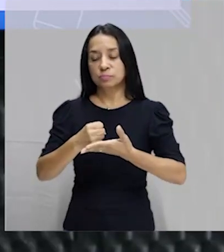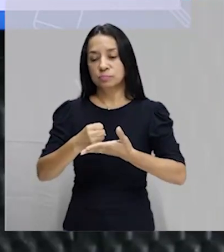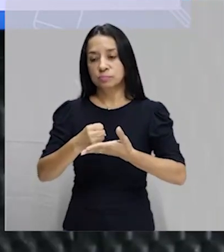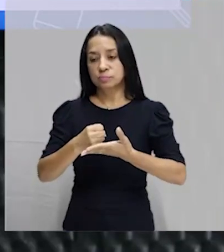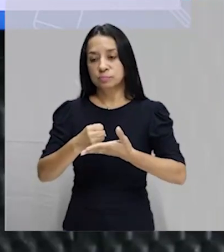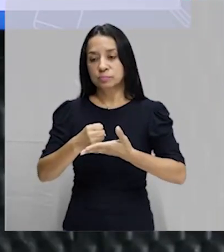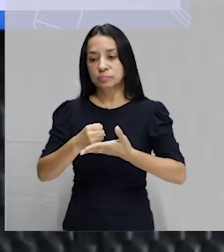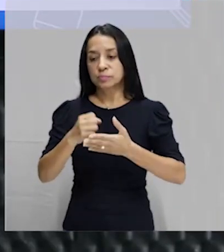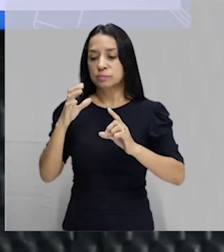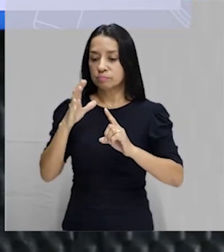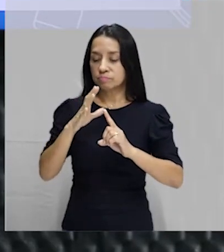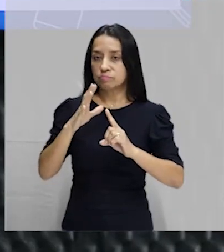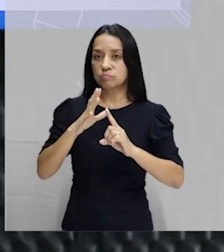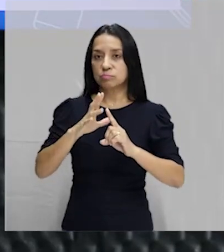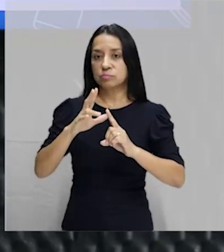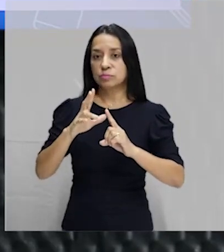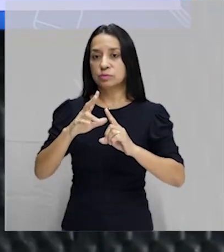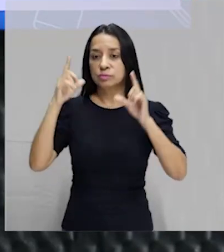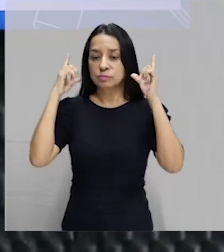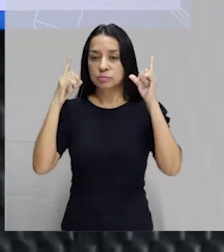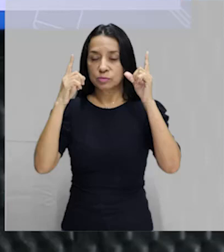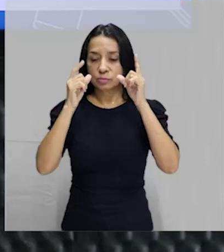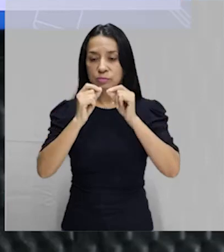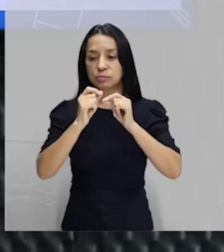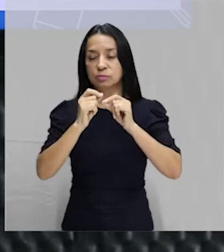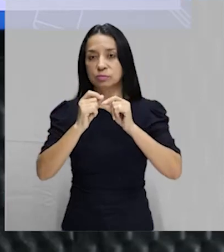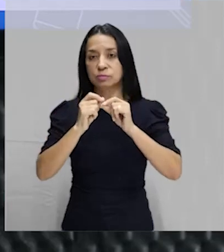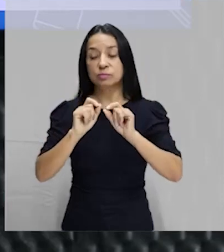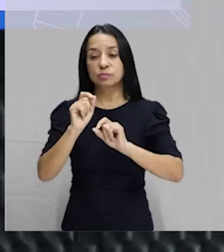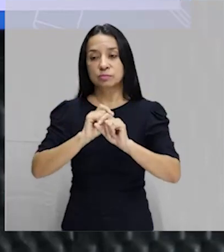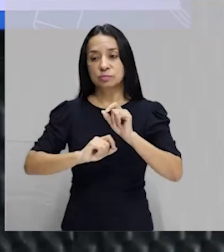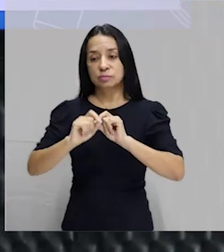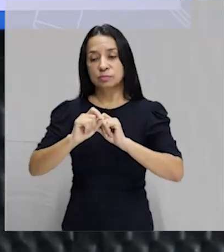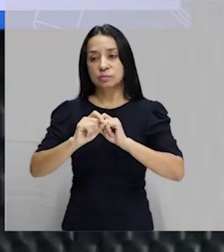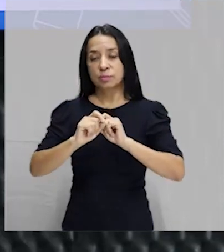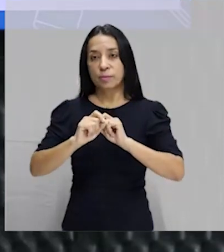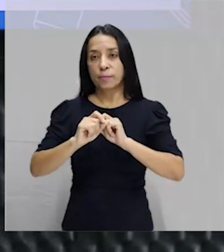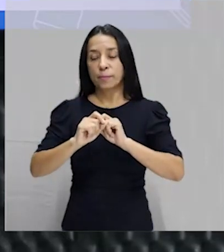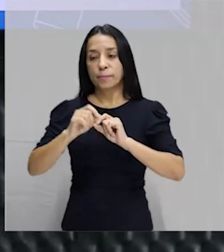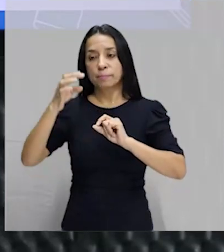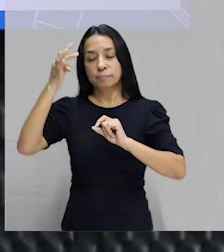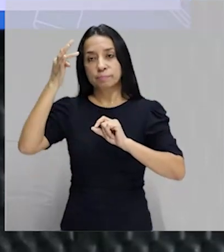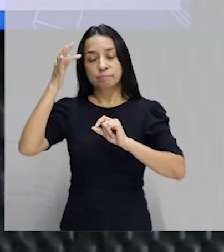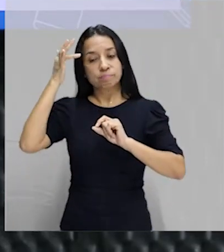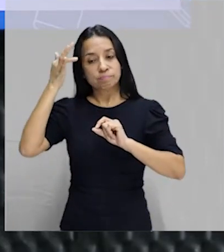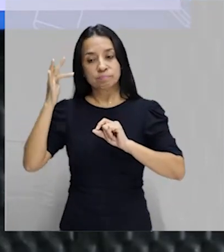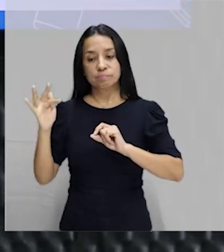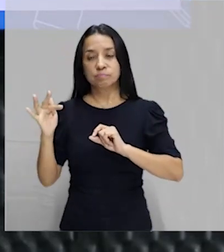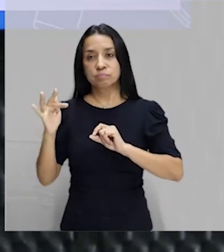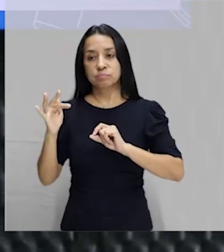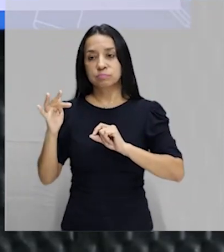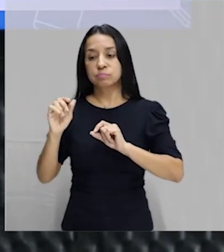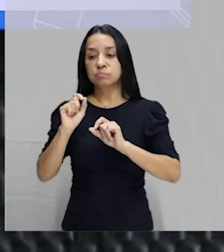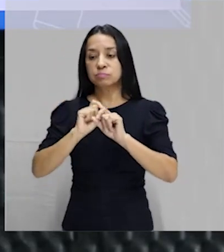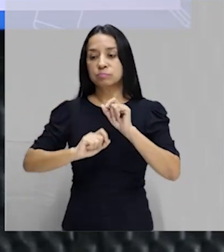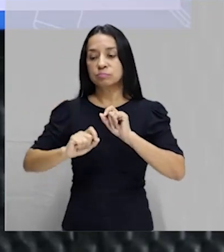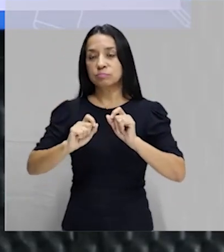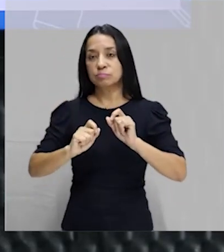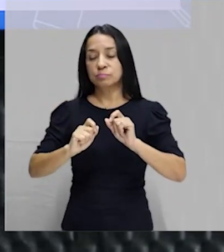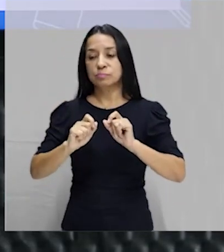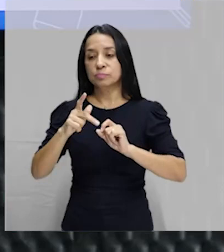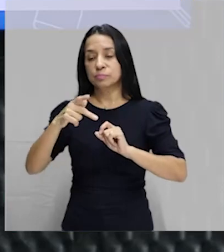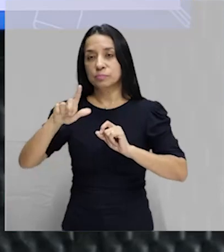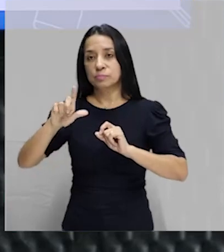na antiguidade para nossas sociedades ocidentais foi a filosofia de Platão,